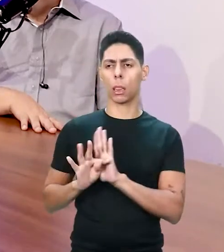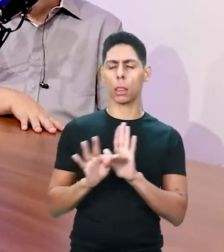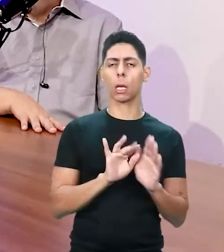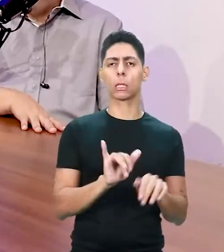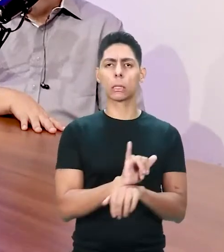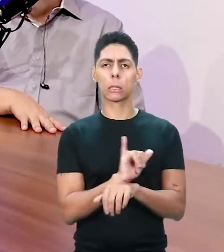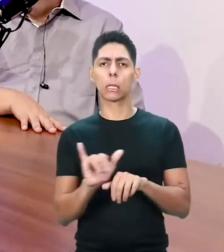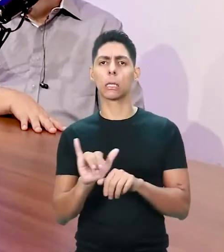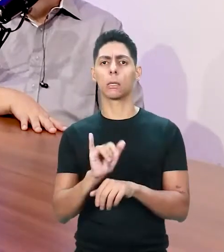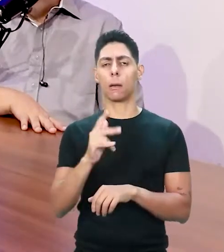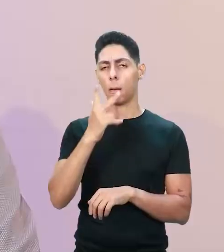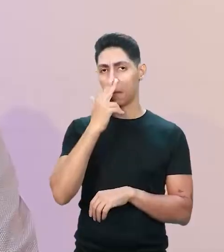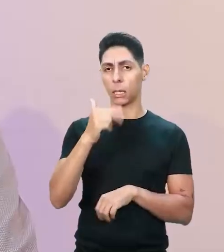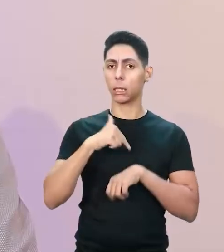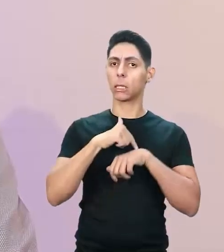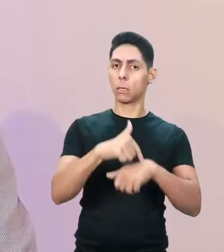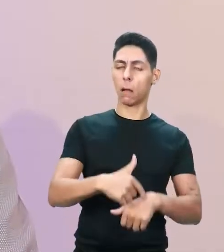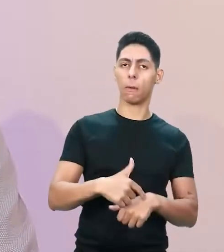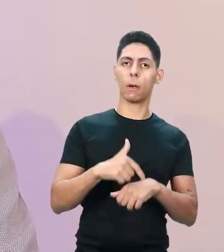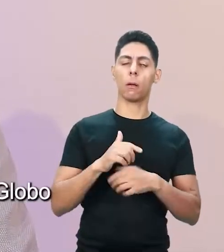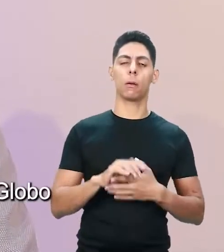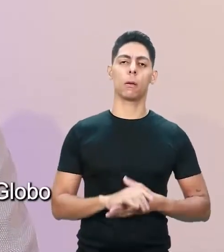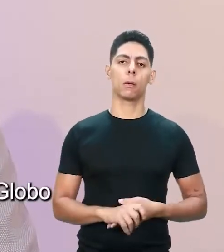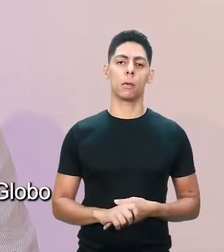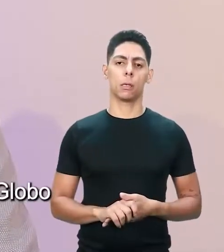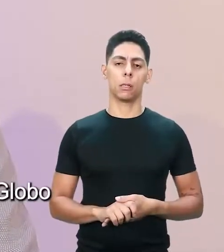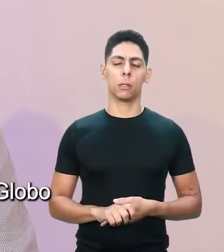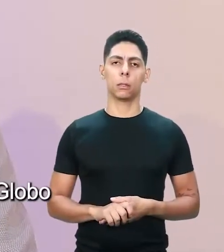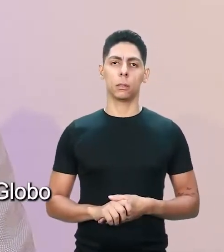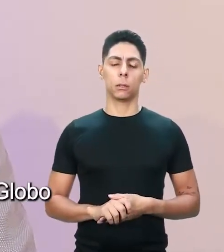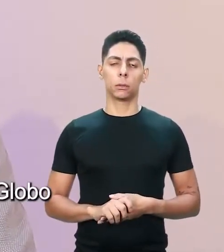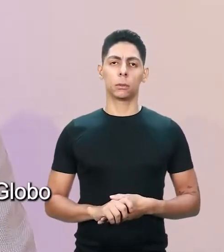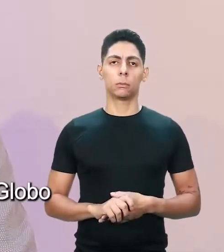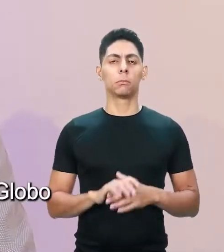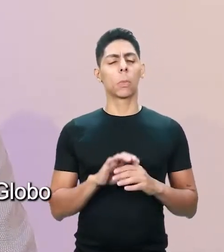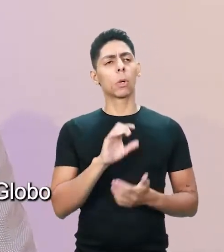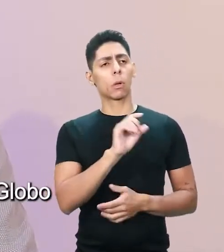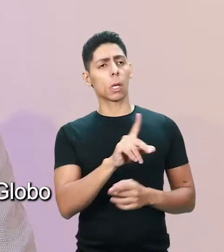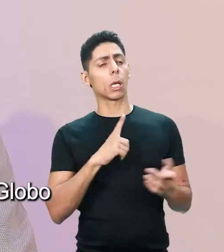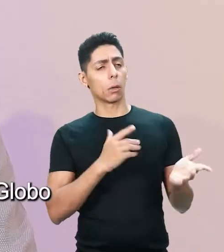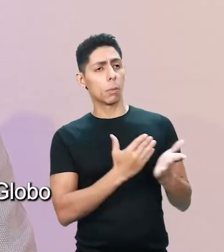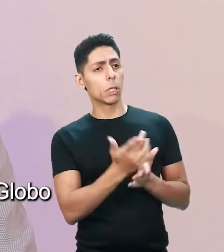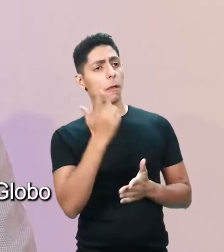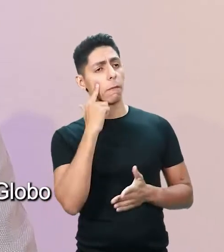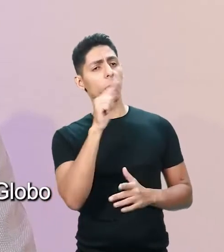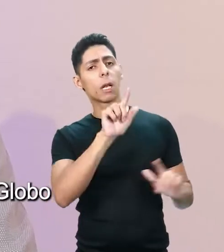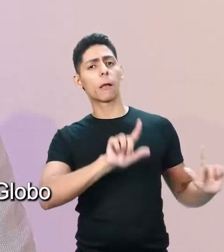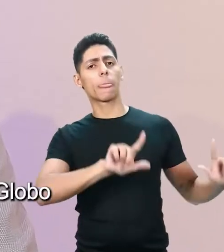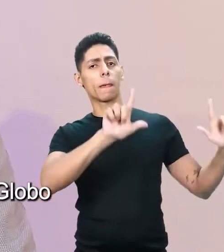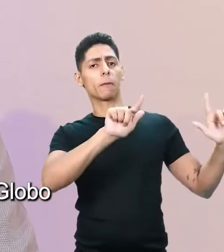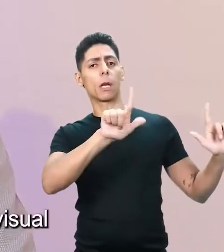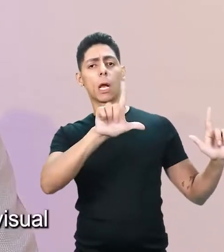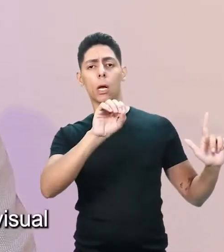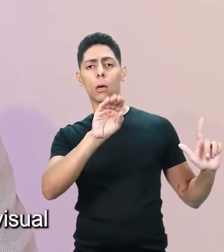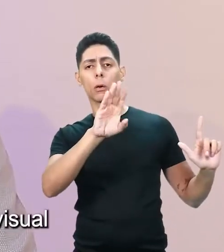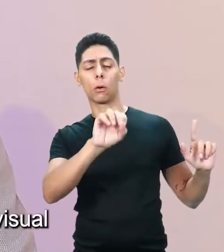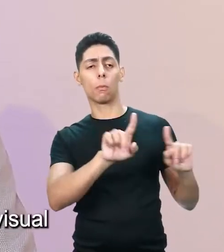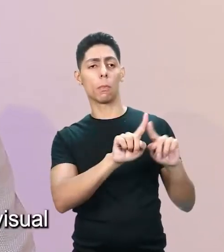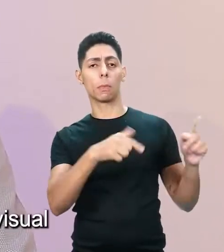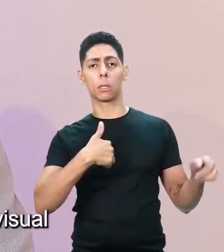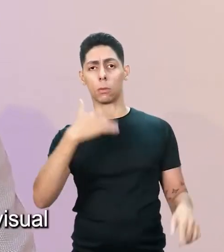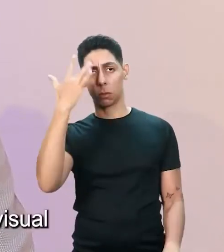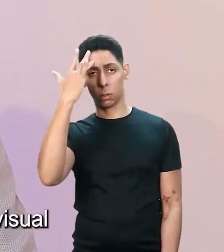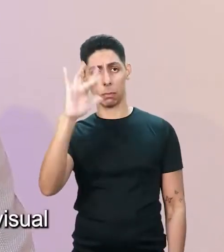estava ao vivo o programa, mas era gravado. Sim, pois Domingo, Então, eu comecei a te ouvir no Quintal da Globo e eu não sabia que você era